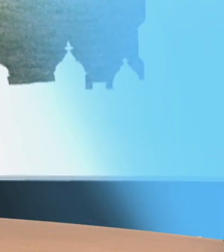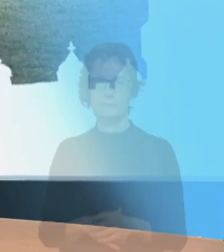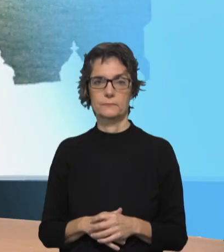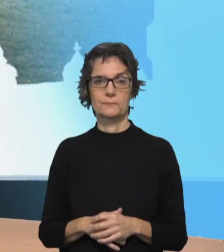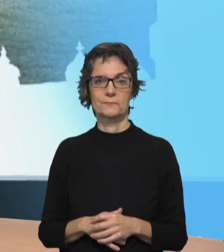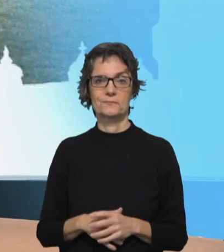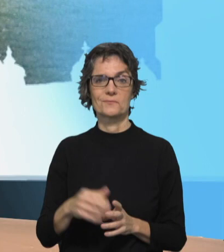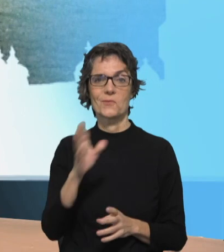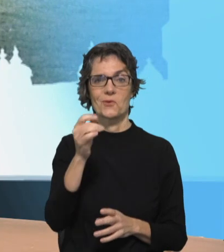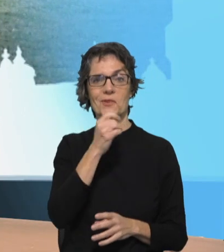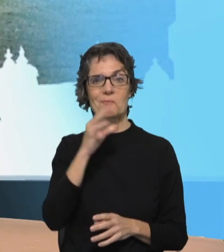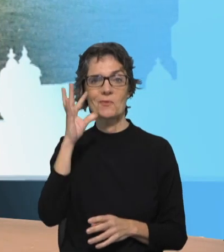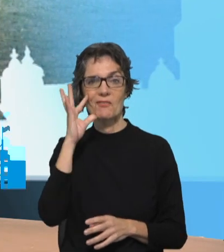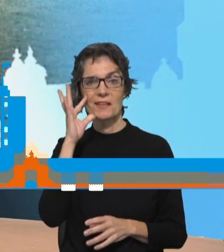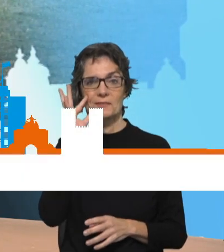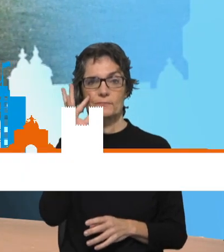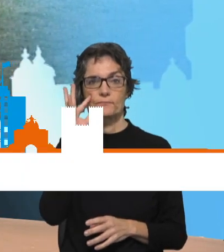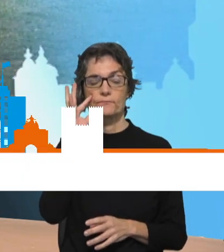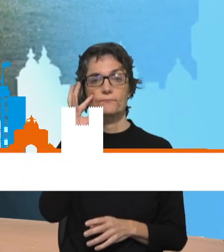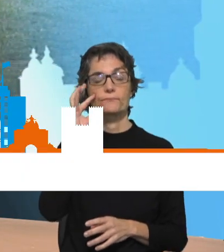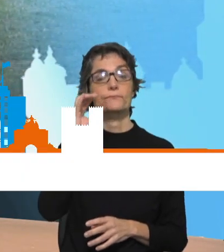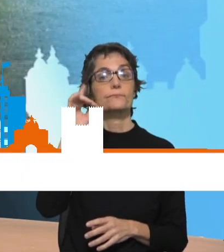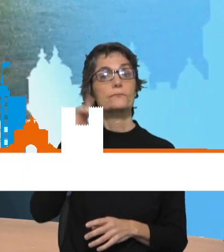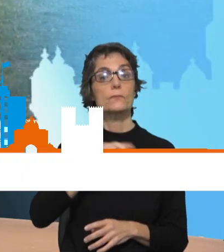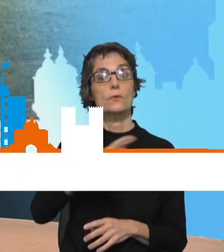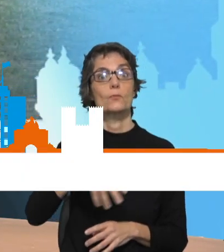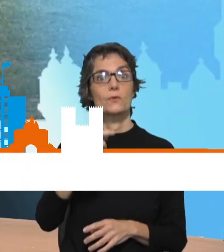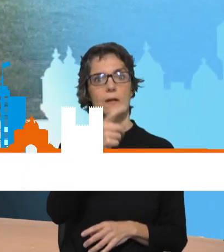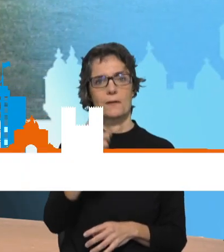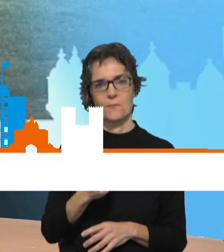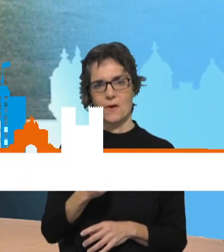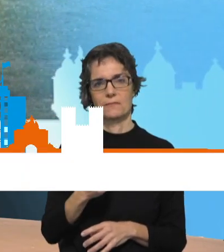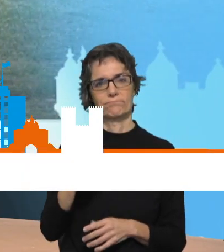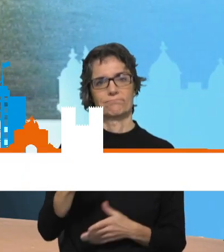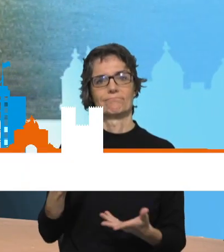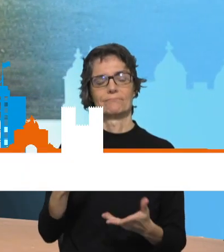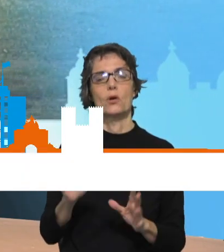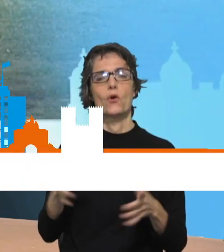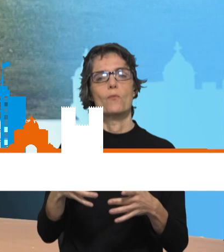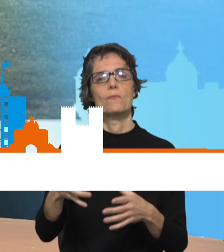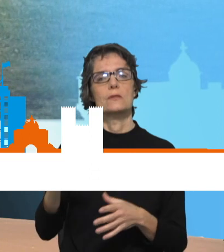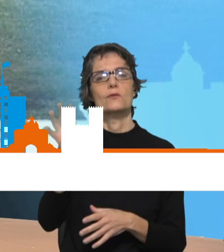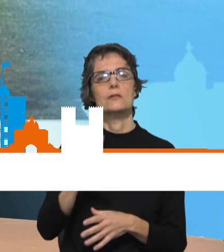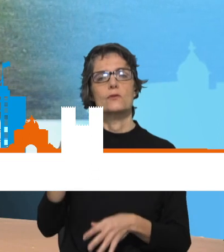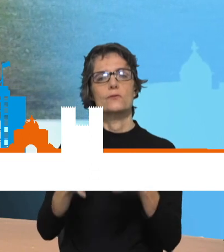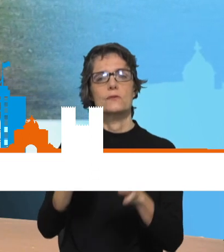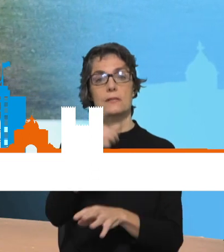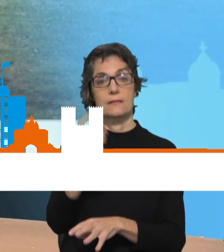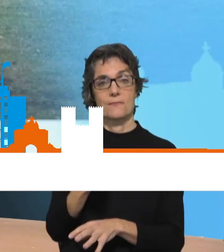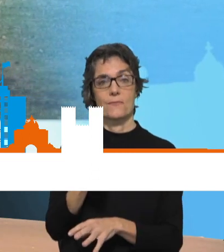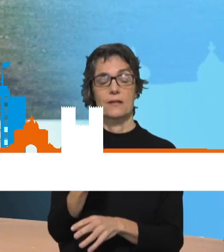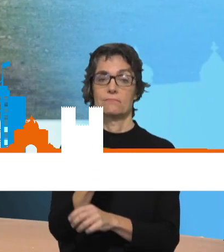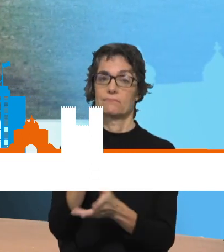Olá, muito boa tarde. Assinalámos o Dia Mundial da Paz e a Comissão Nacional de Justiça e Paz associa-se sempre